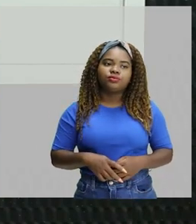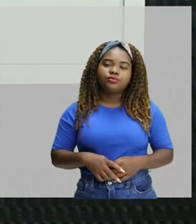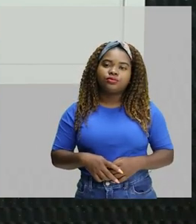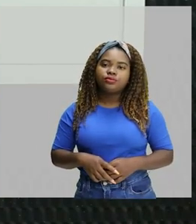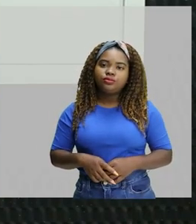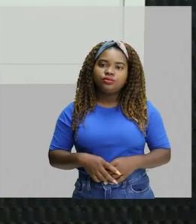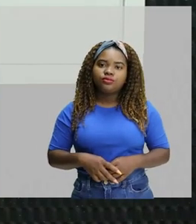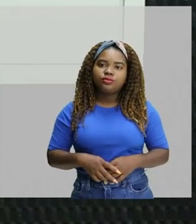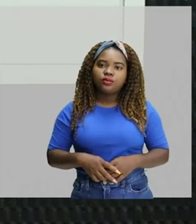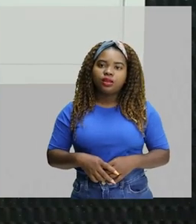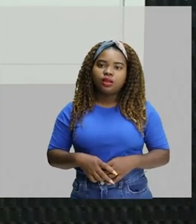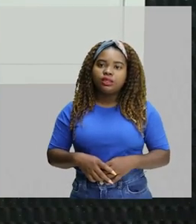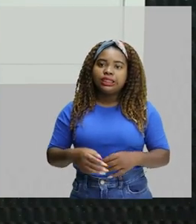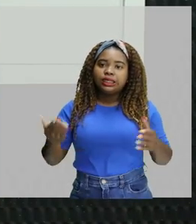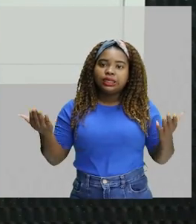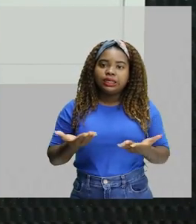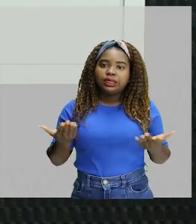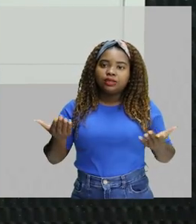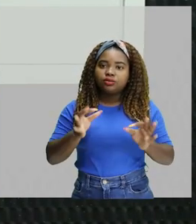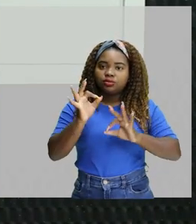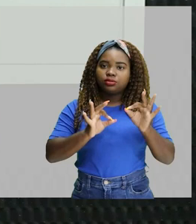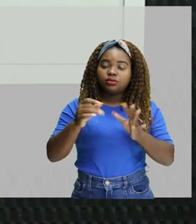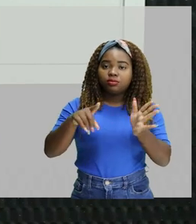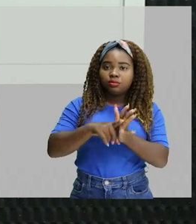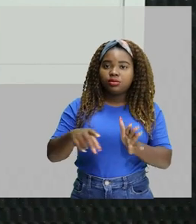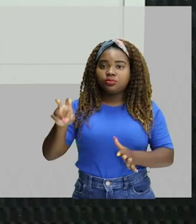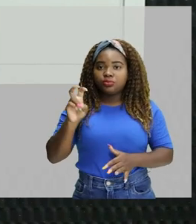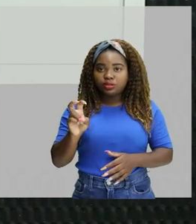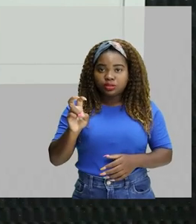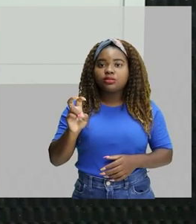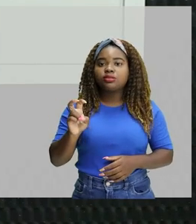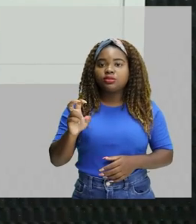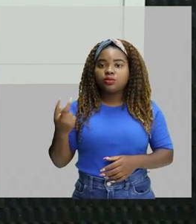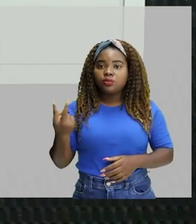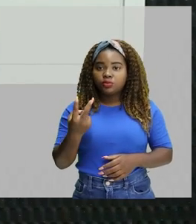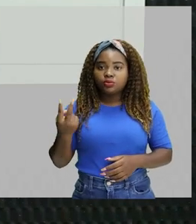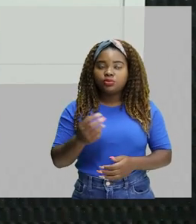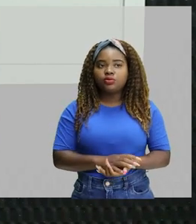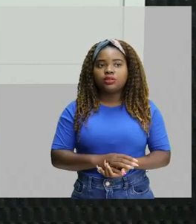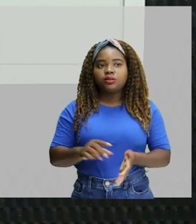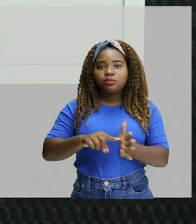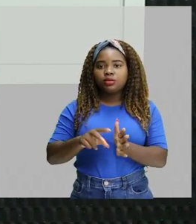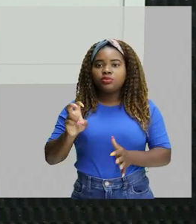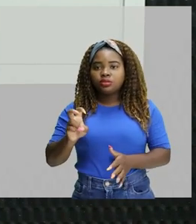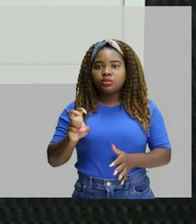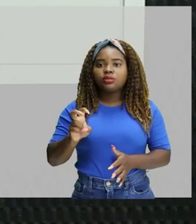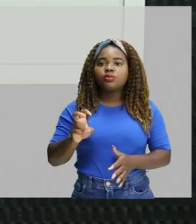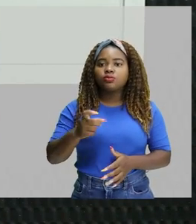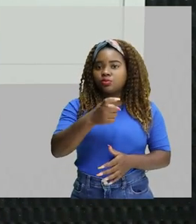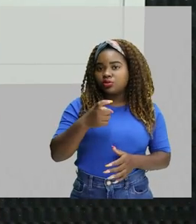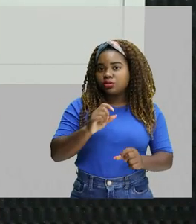x aí nós vamos agora multiplicar o -5 poros dois elementos -5 por x dá